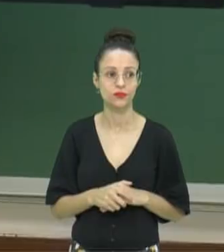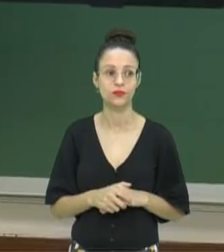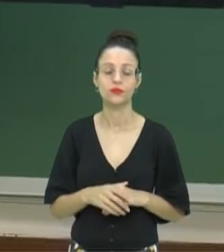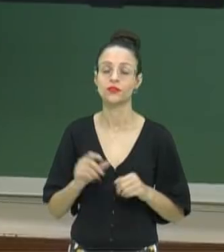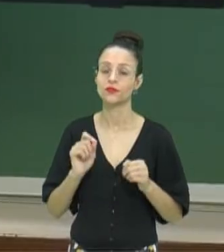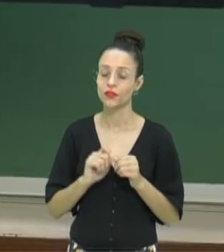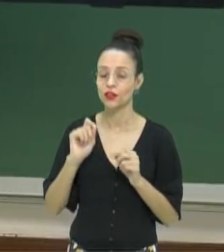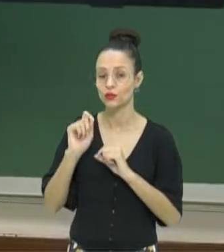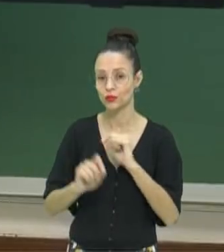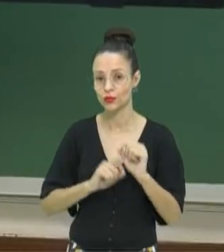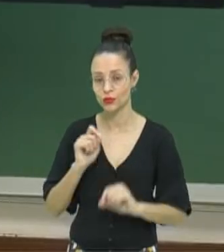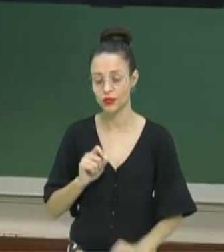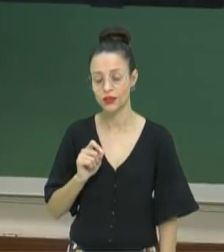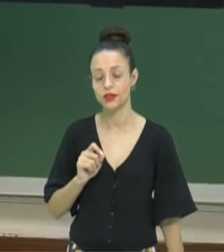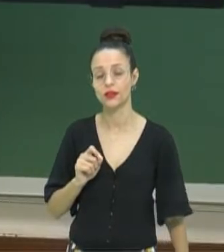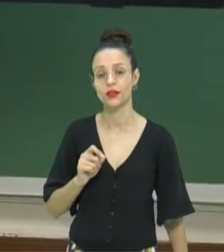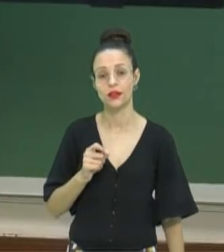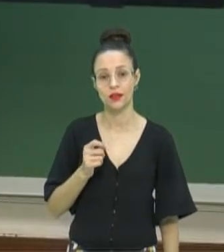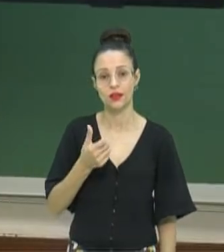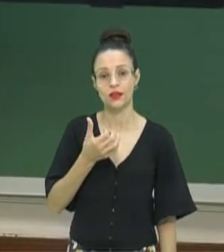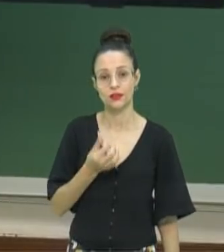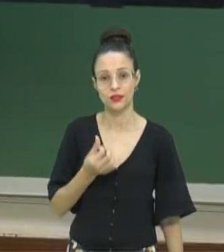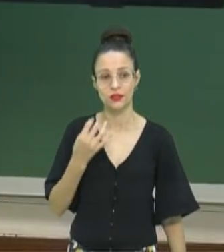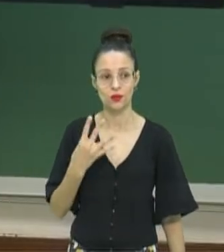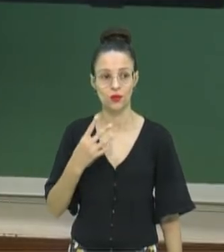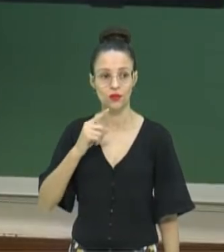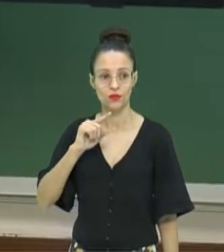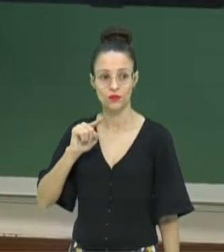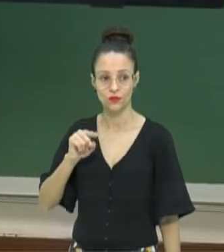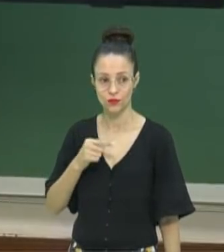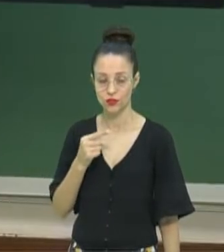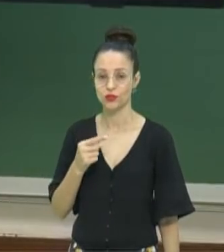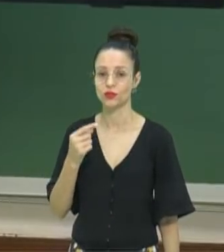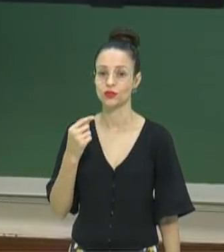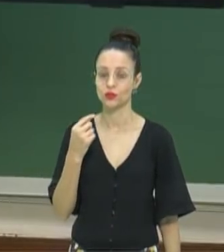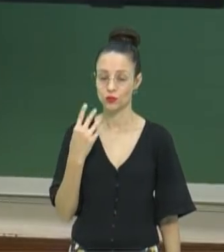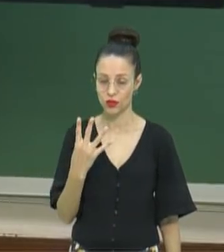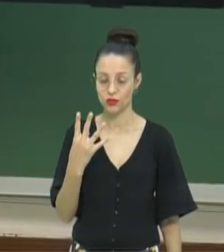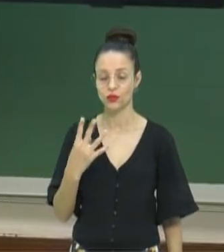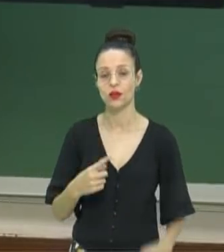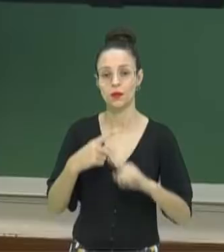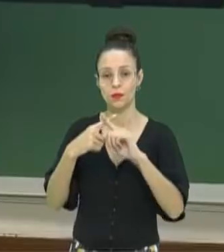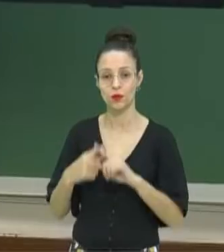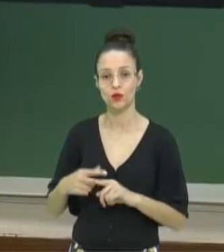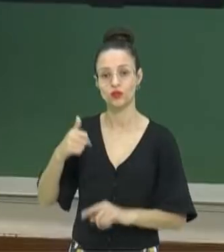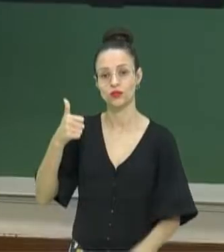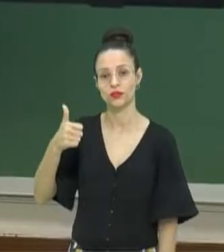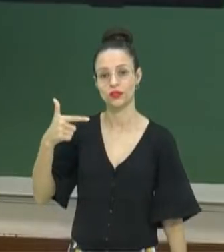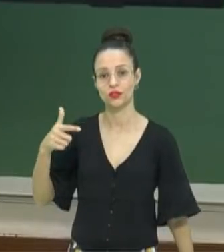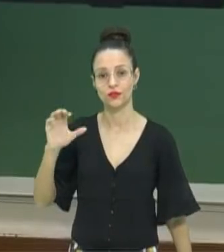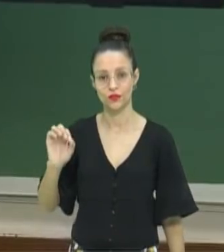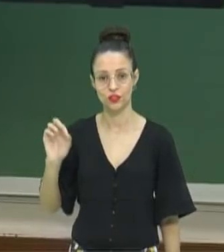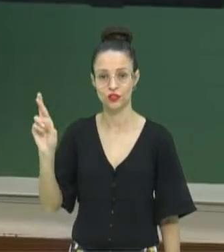você pega o valor da área, que deu 62,4, e multiplica pelo valor do metro quadrado, que